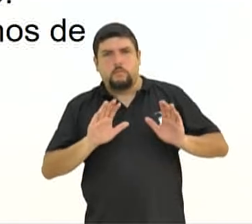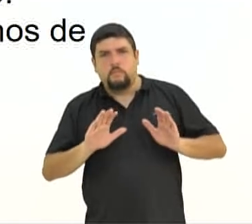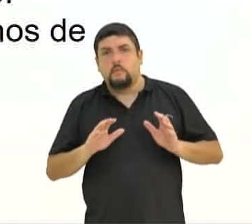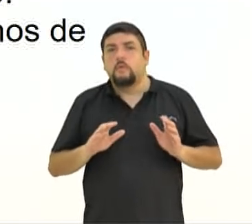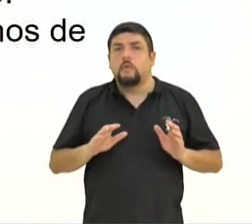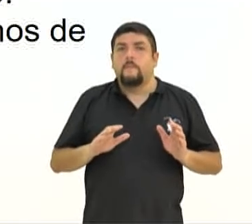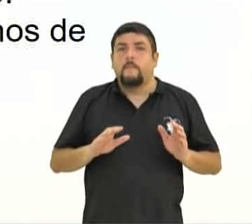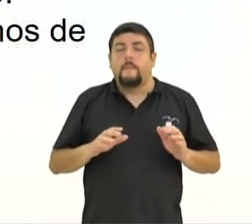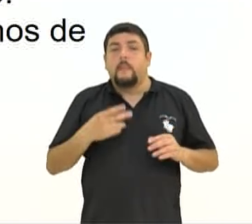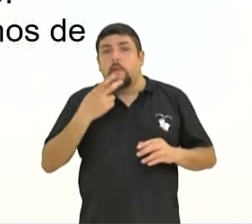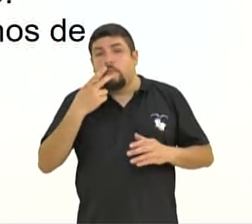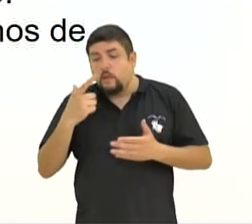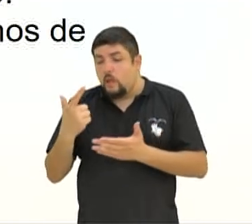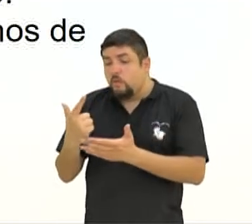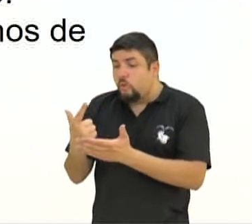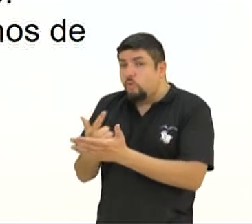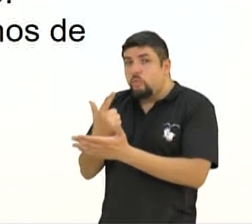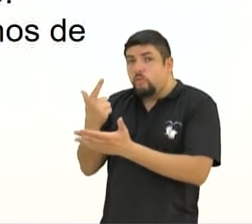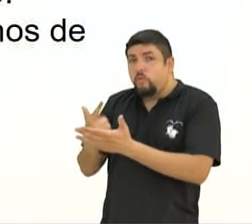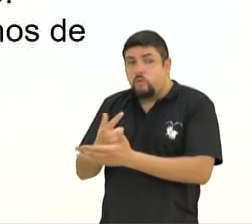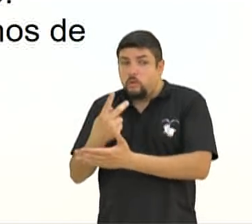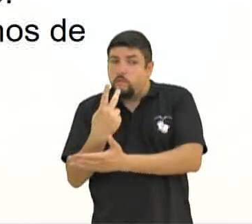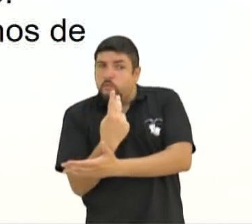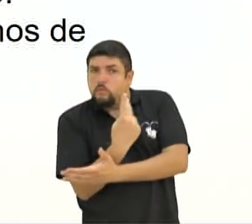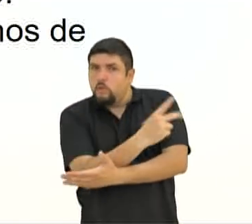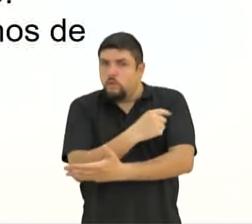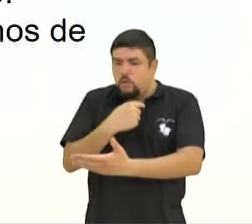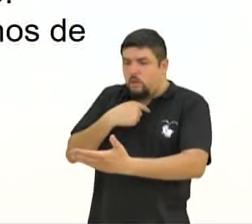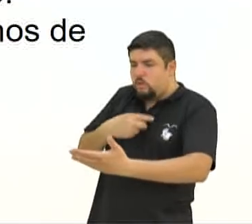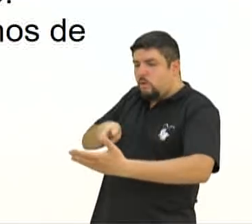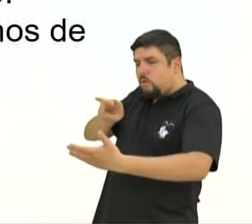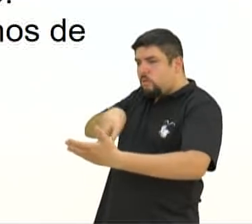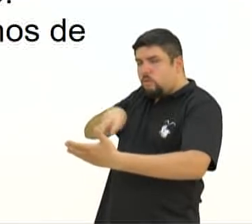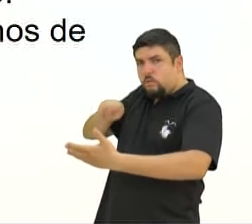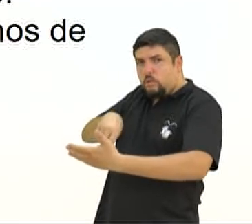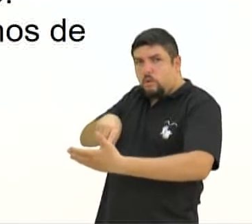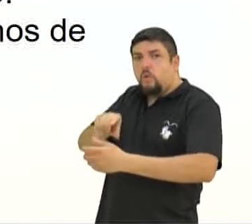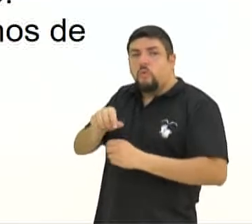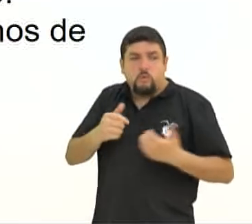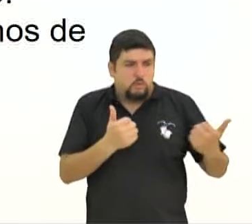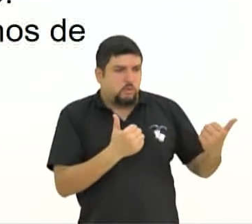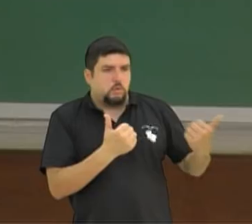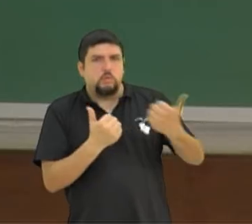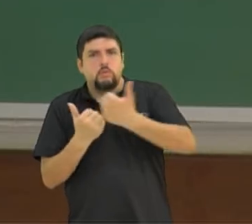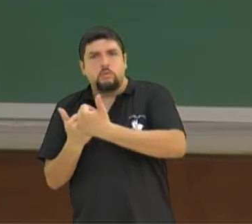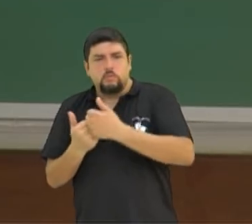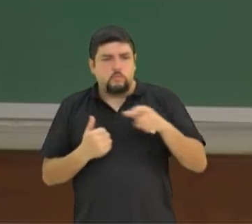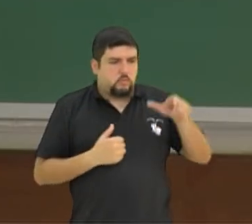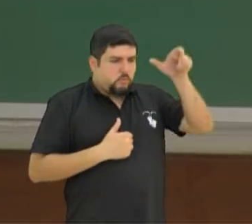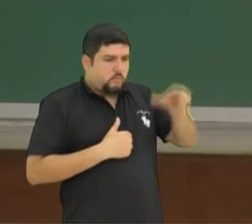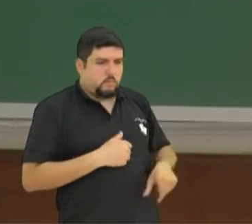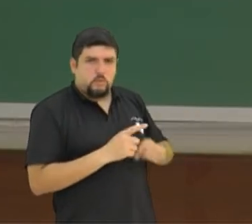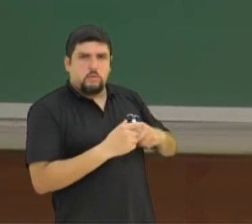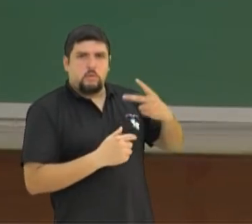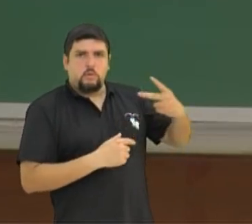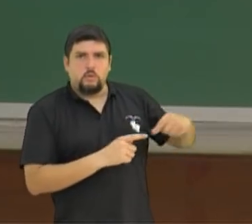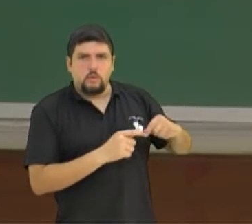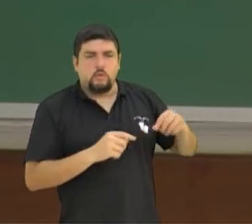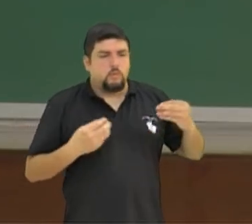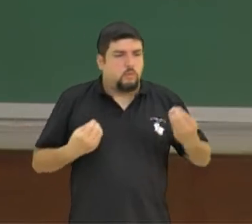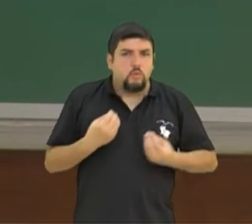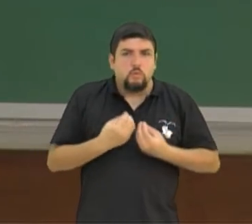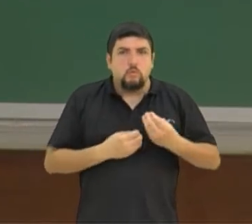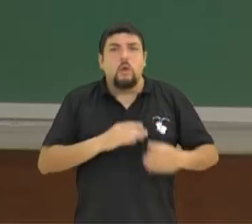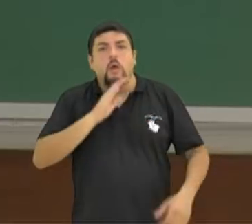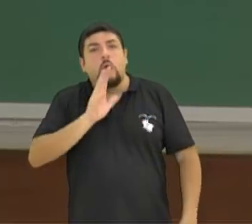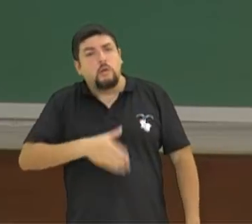do enunciador dizer li um livro do autor, ele diz eu li o próprio autor. Né? A gente tem ali uma substituição do autor pela